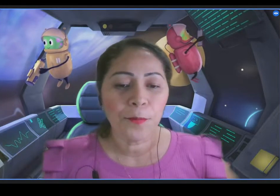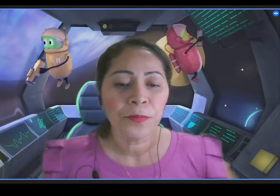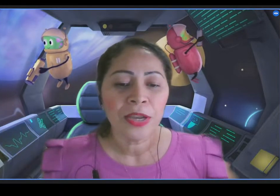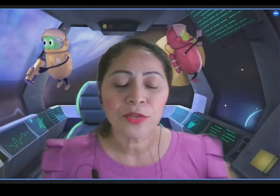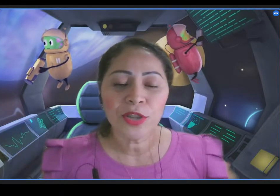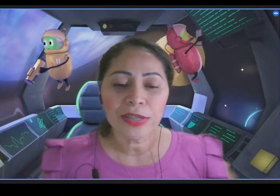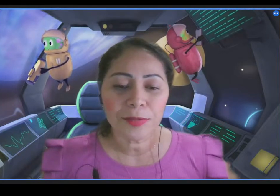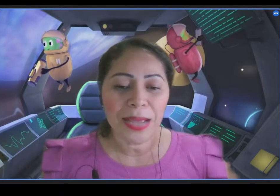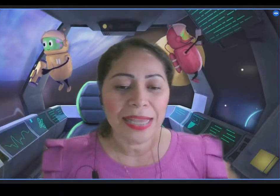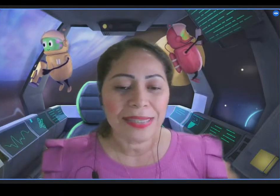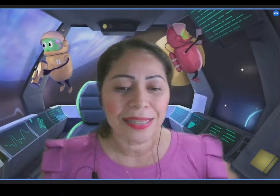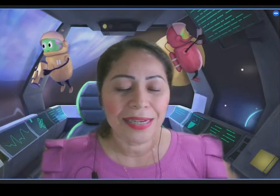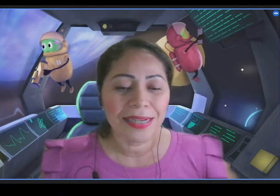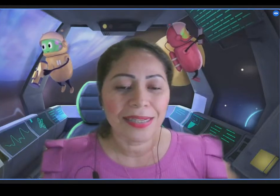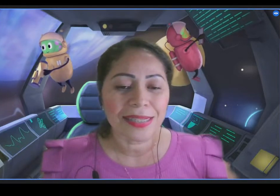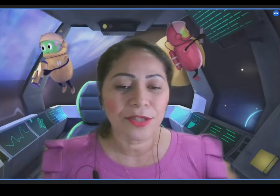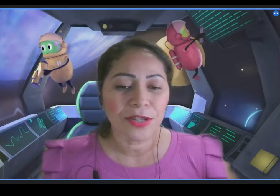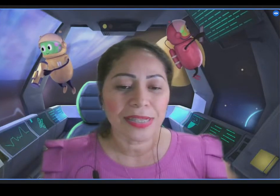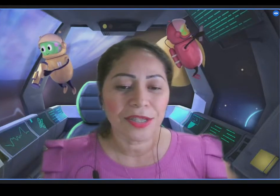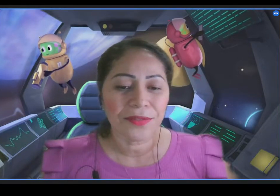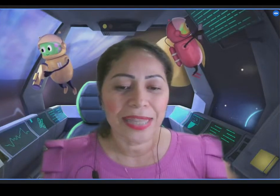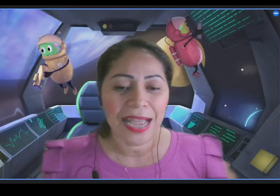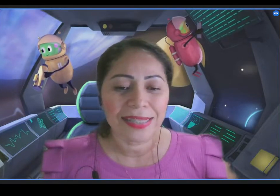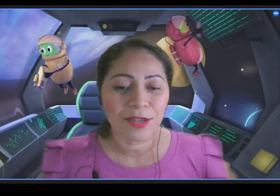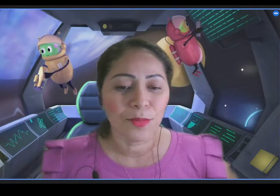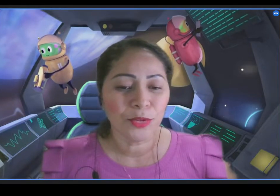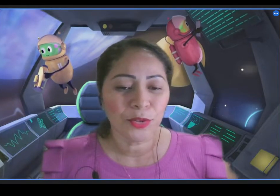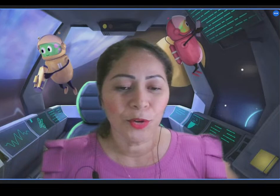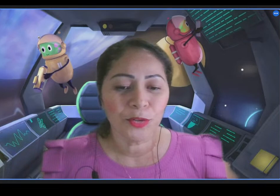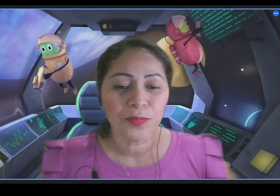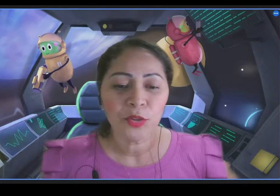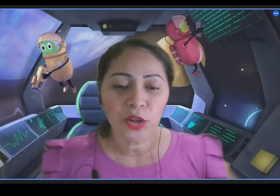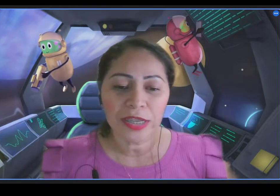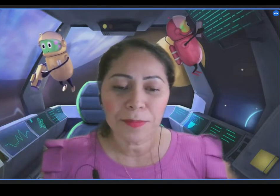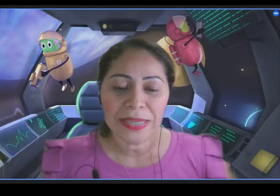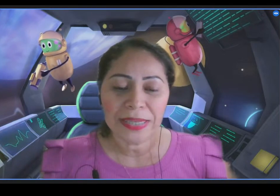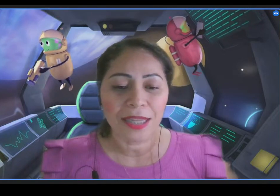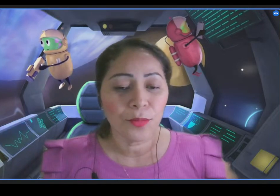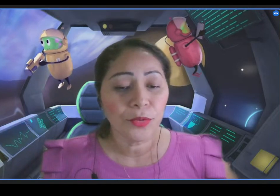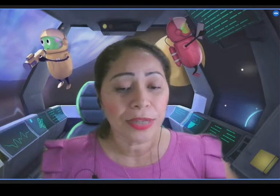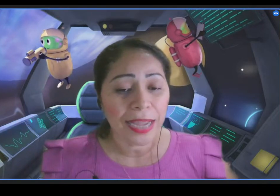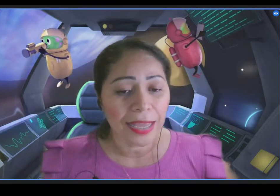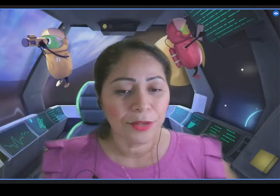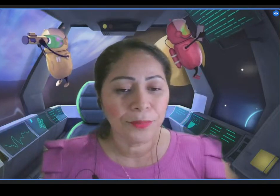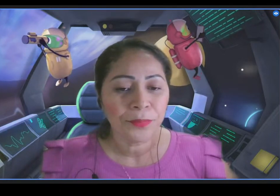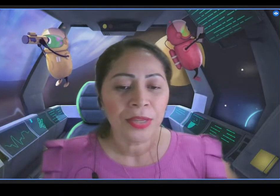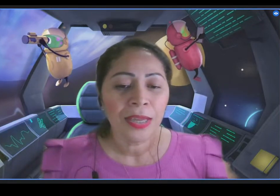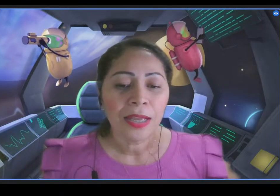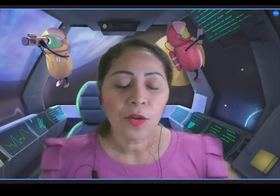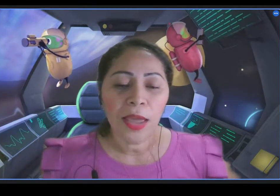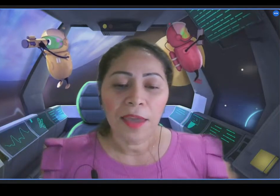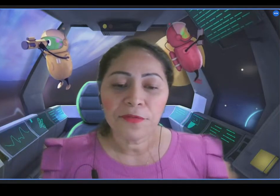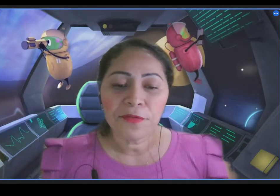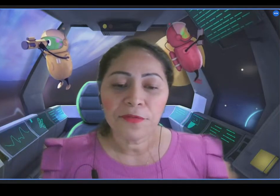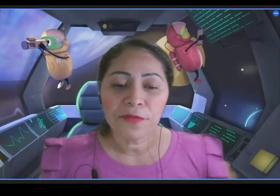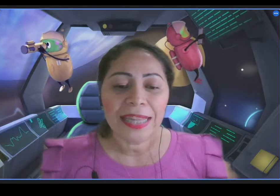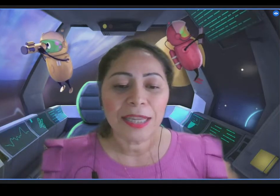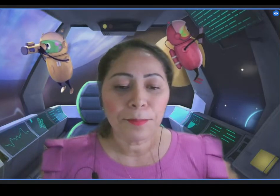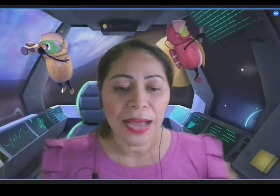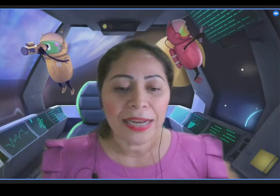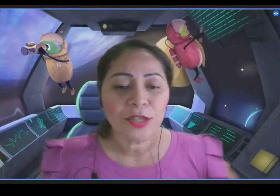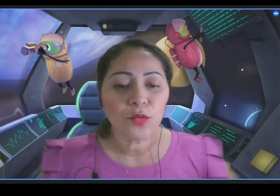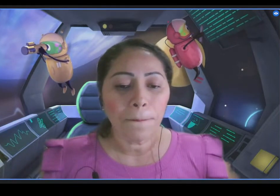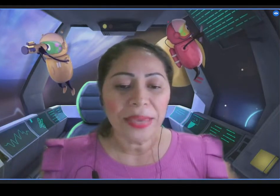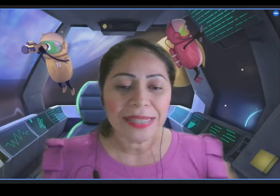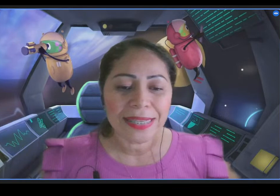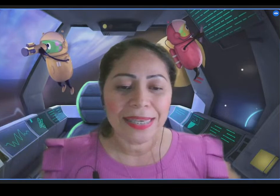transmissão, os nossos palestrantes, as nossas atividades como um todo, todas pensadas com muito carinho, fomentada